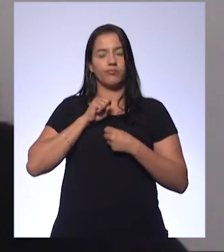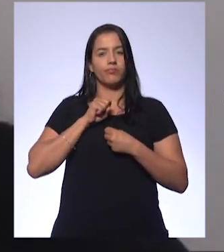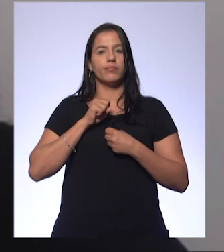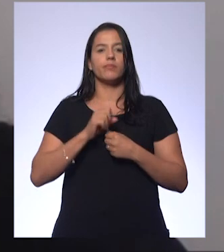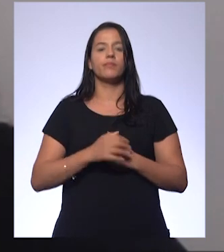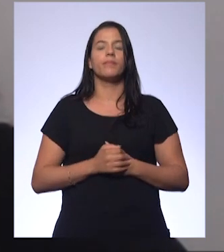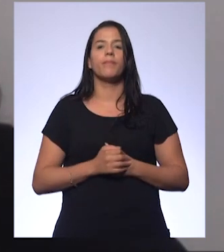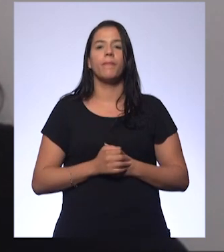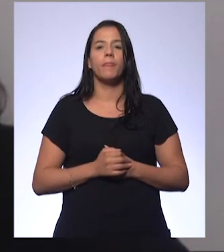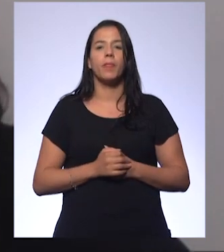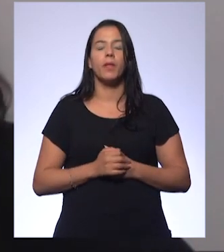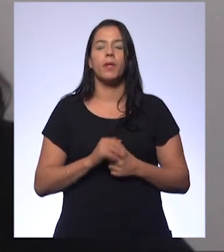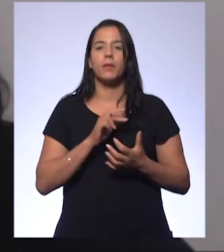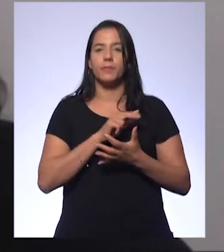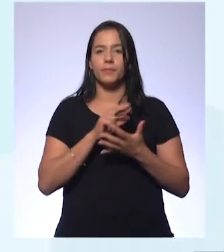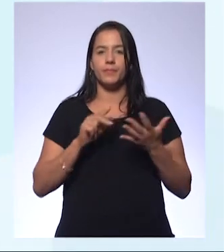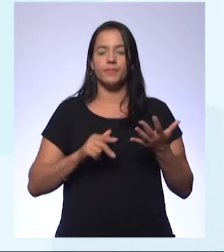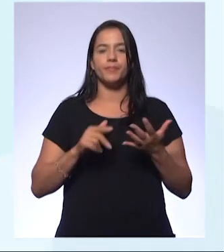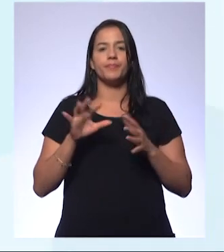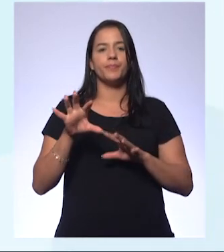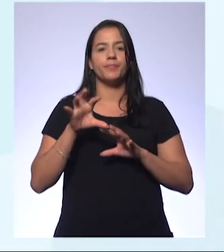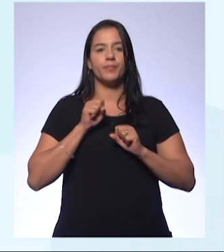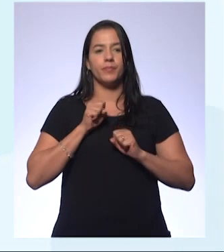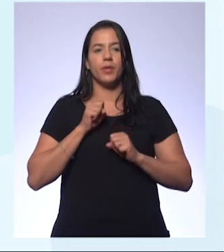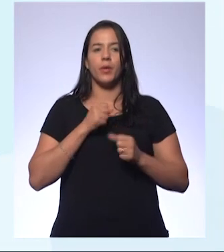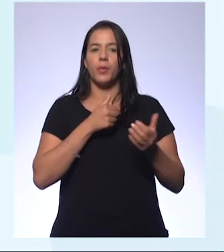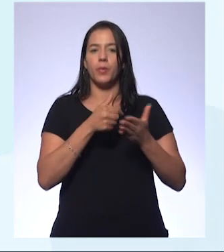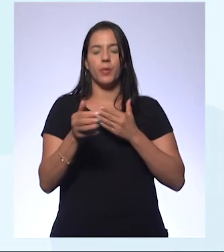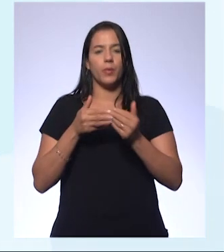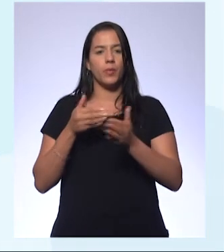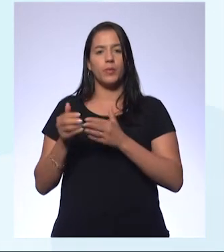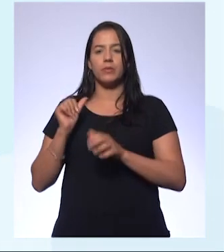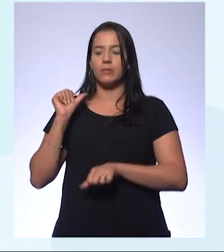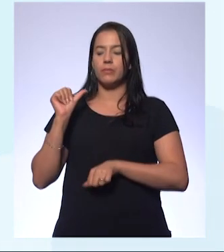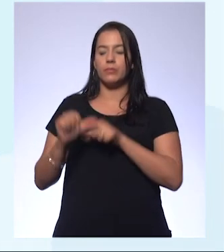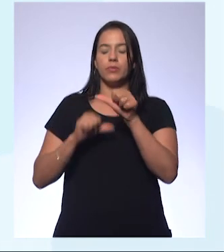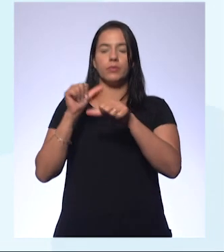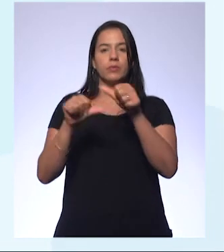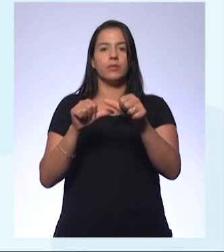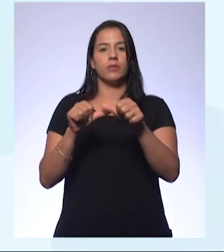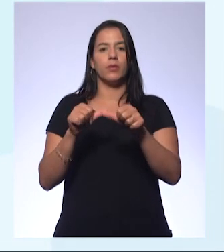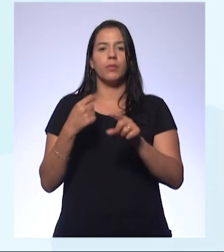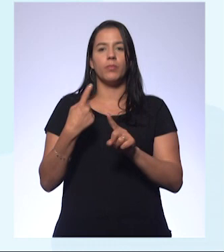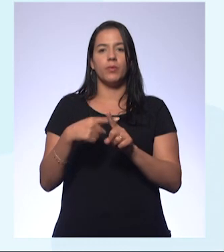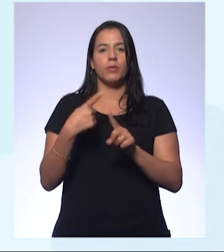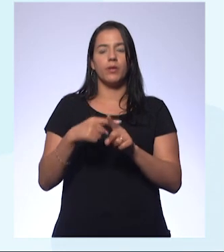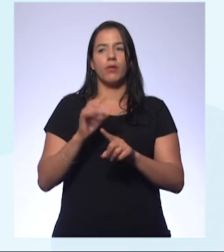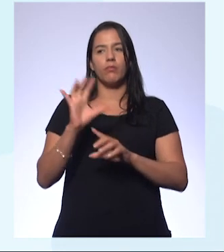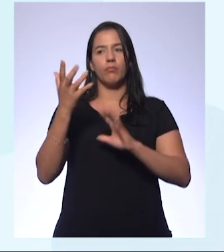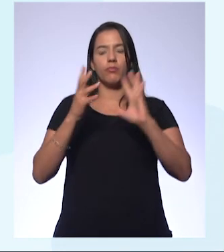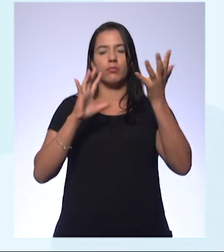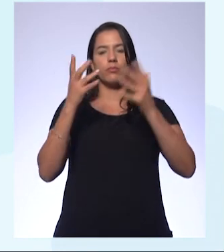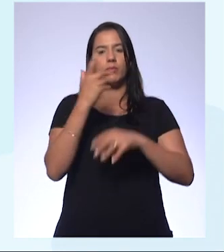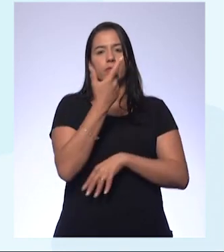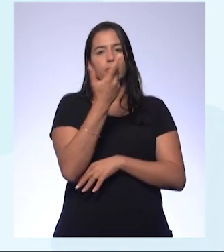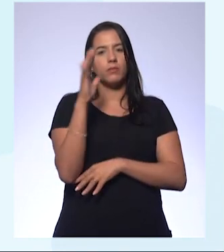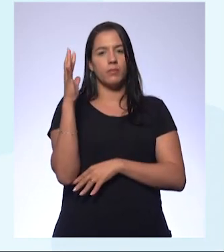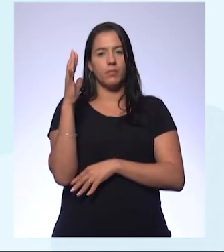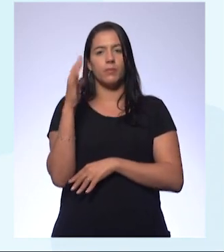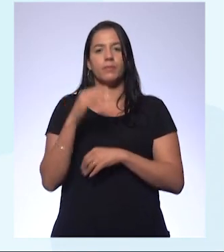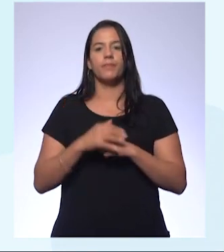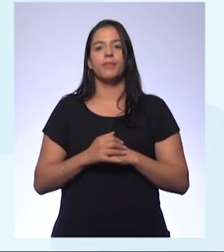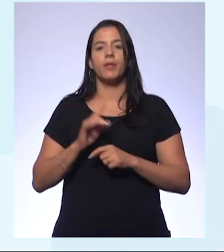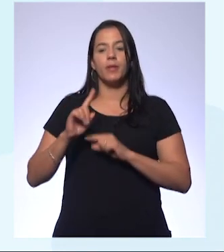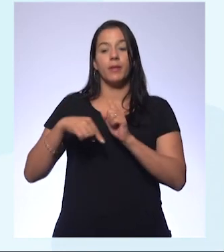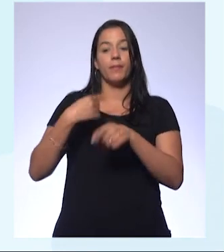as características adquiridas são qualquer modificação aí que ocorra por causas ambientais, tá? Ocorre depois